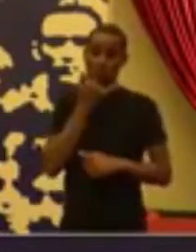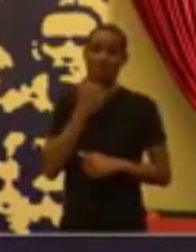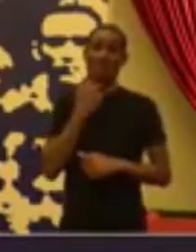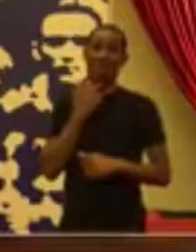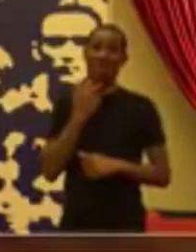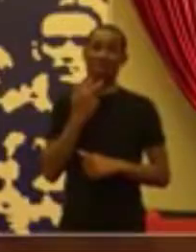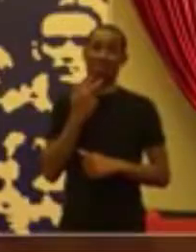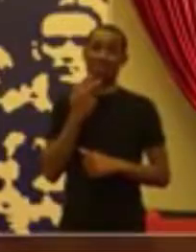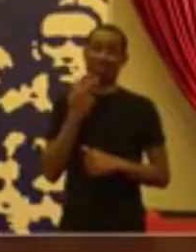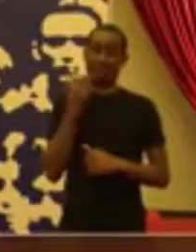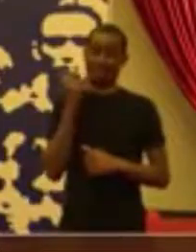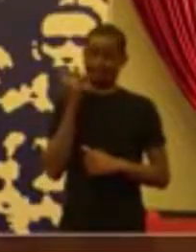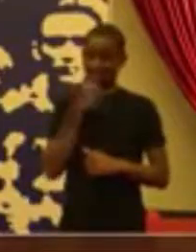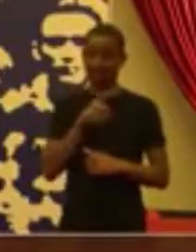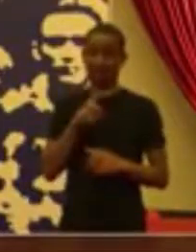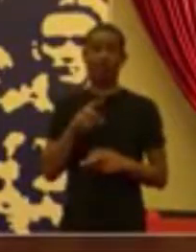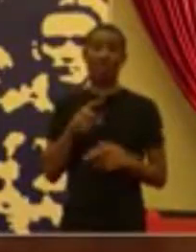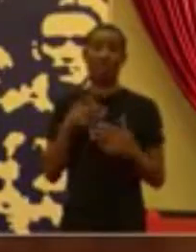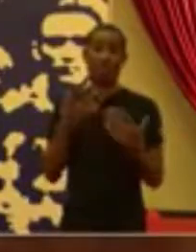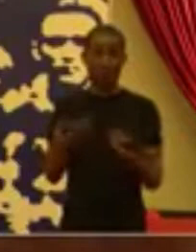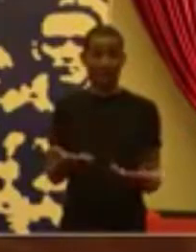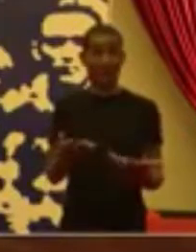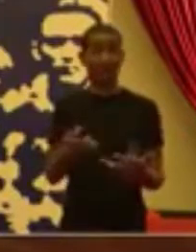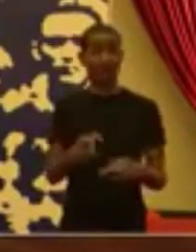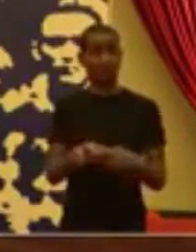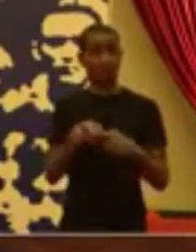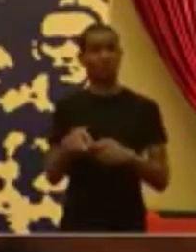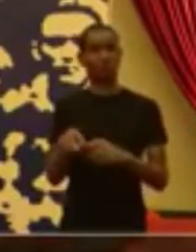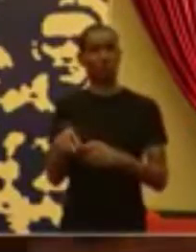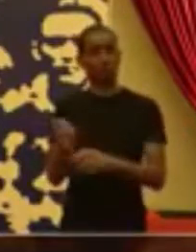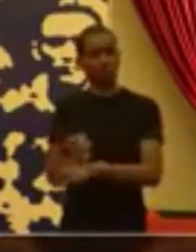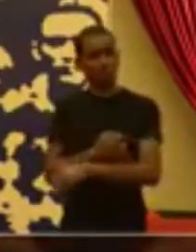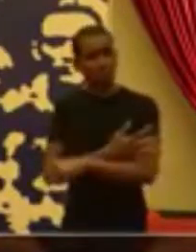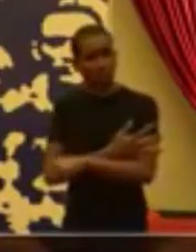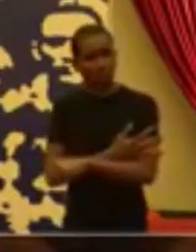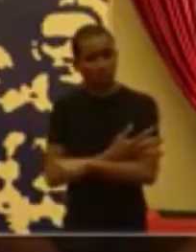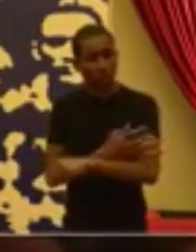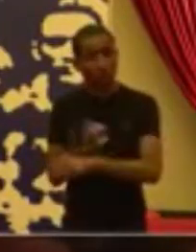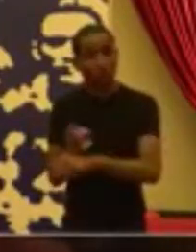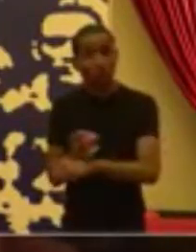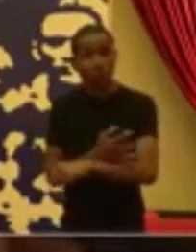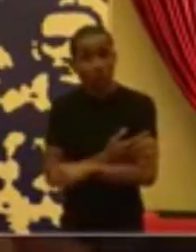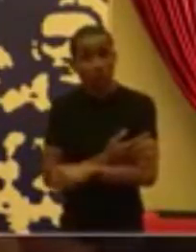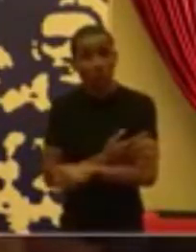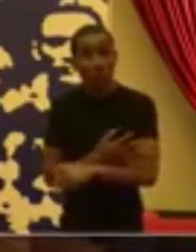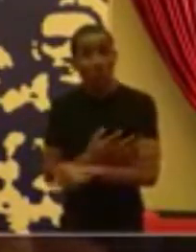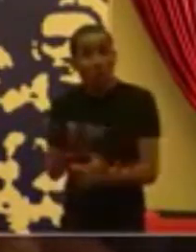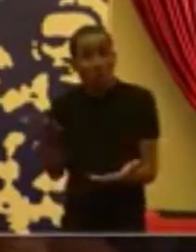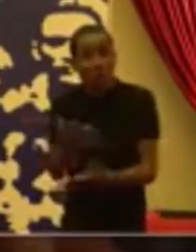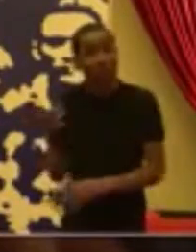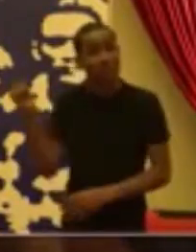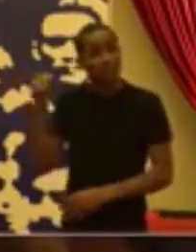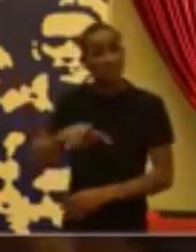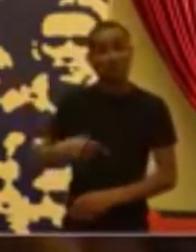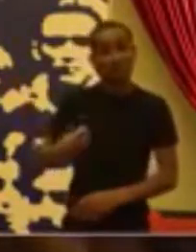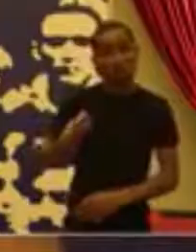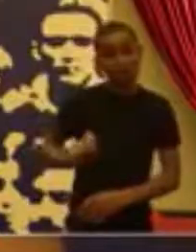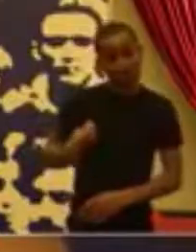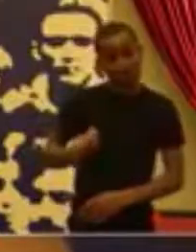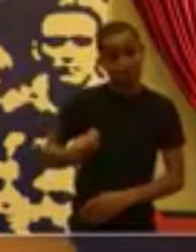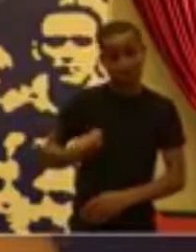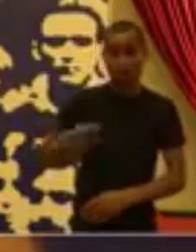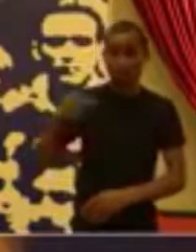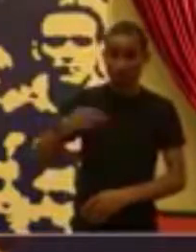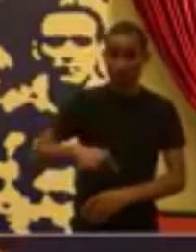embargada, mas é uma voz embargada de emoção. Emoção por estar aqui com